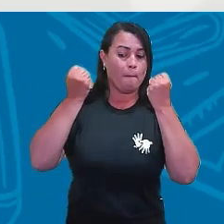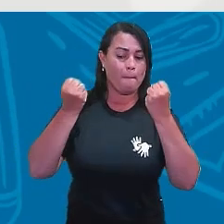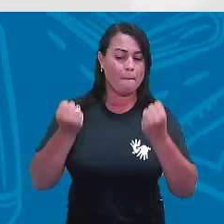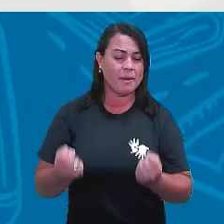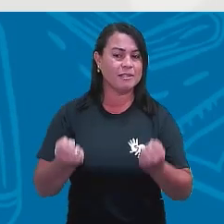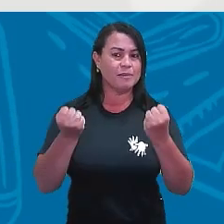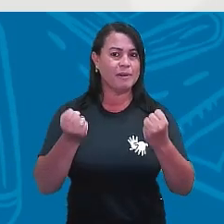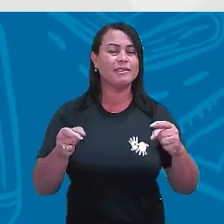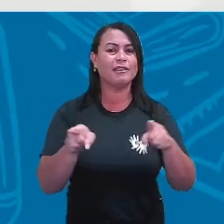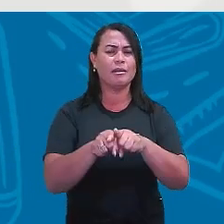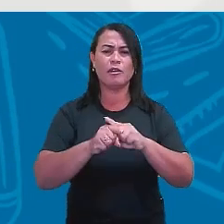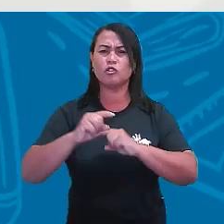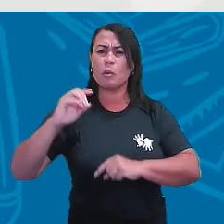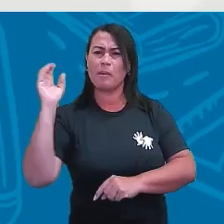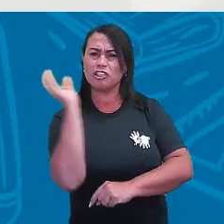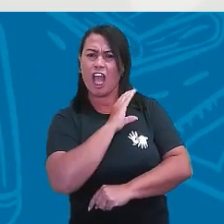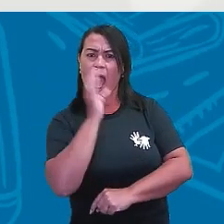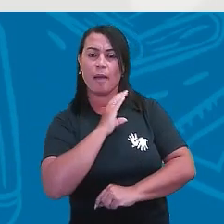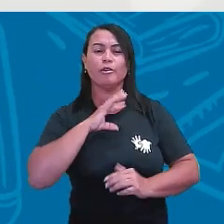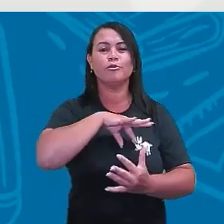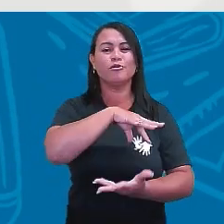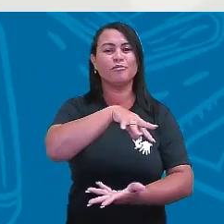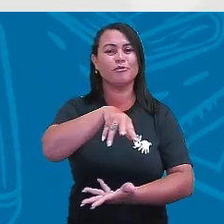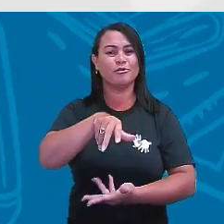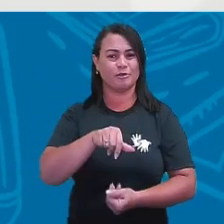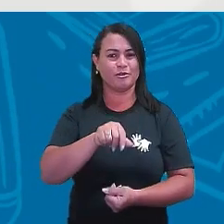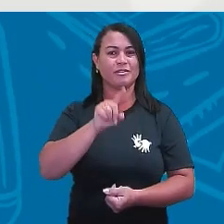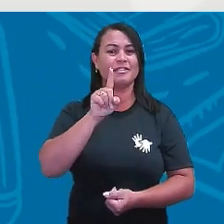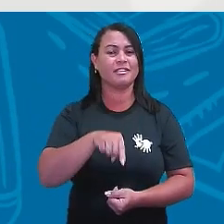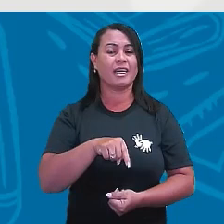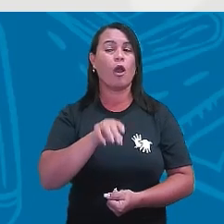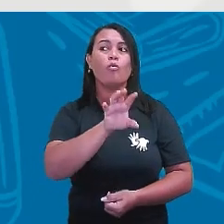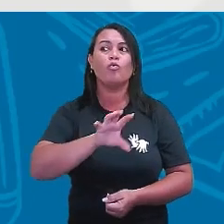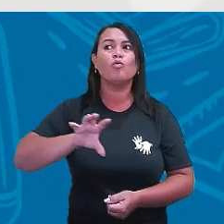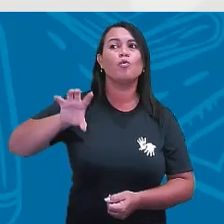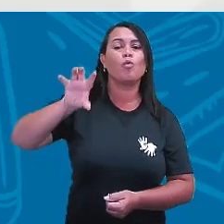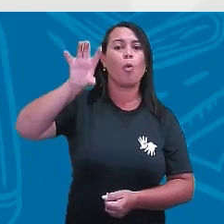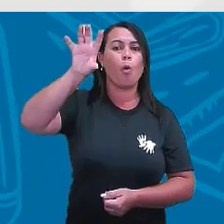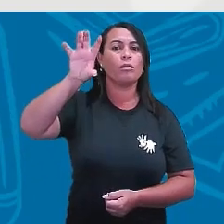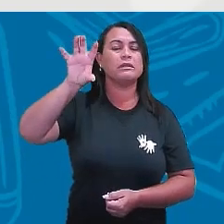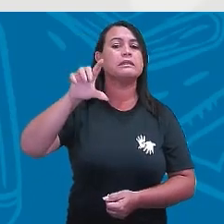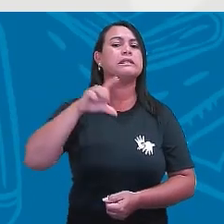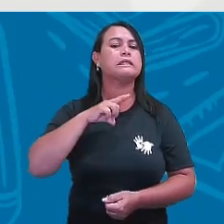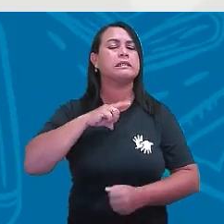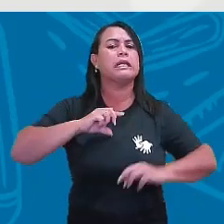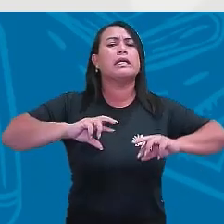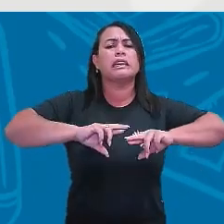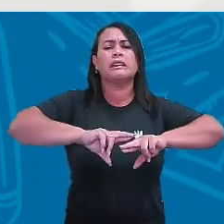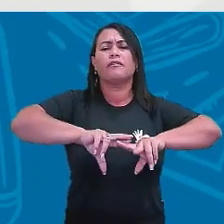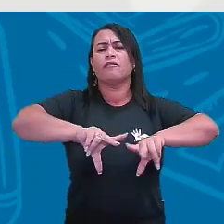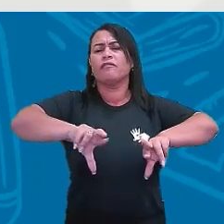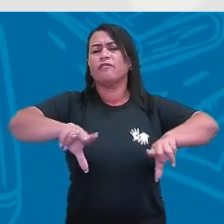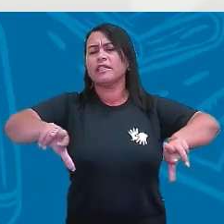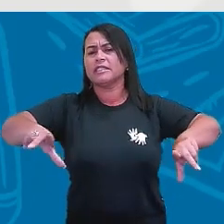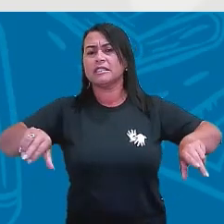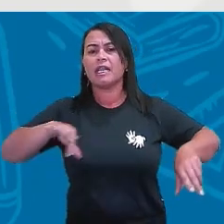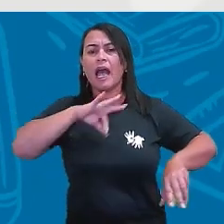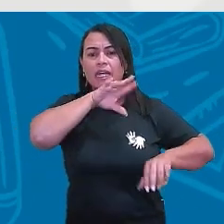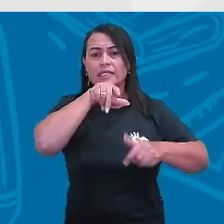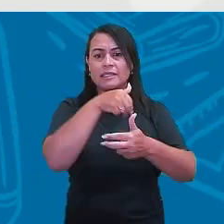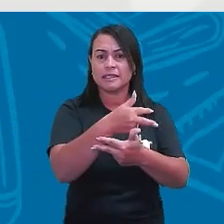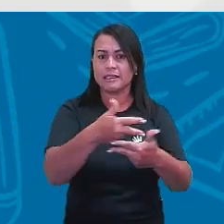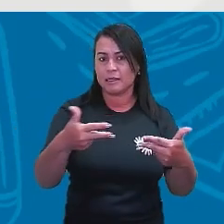também mais velozes do mundo. É um continente com uma diversidade enorme de